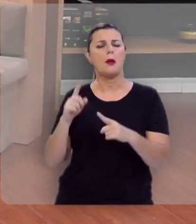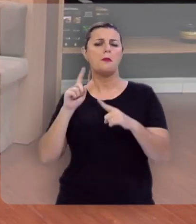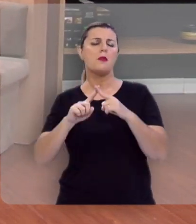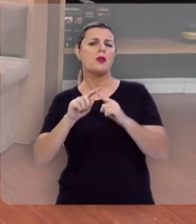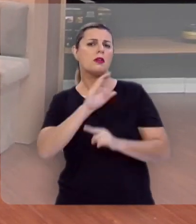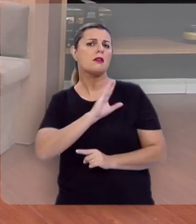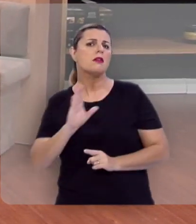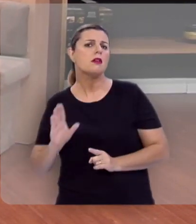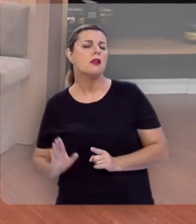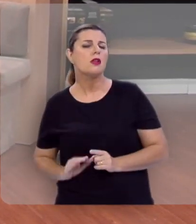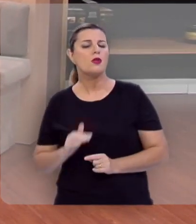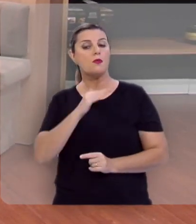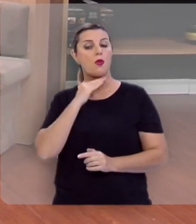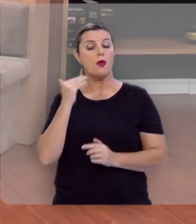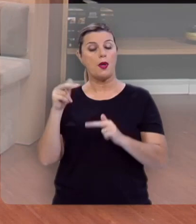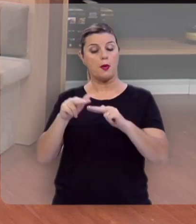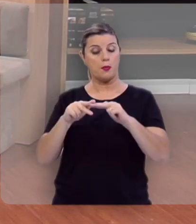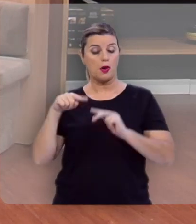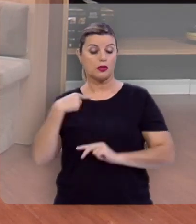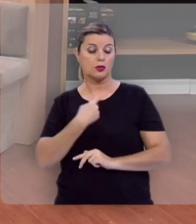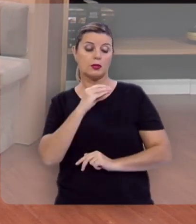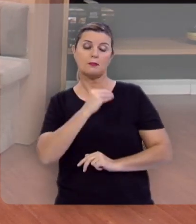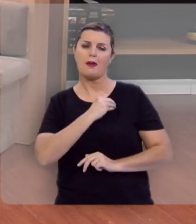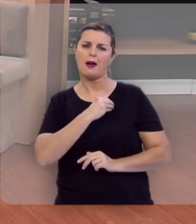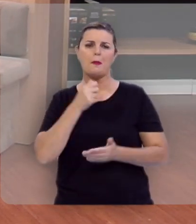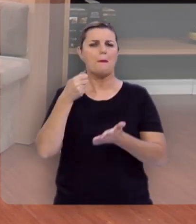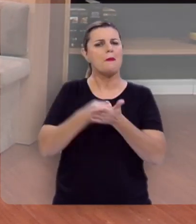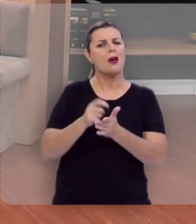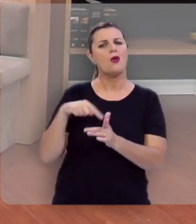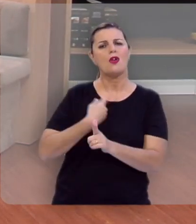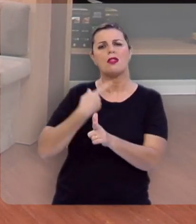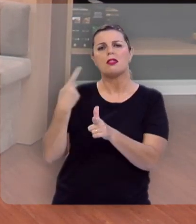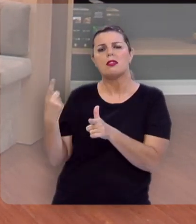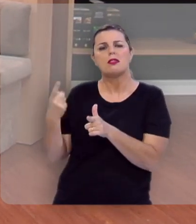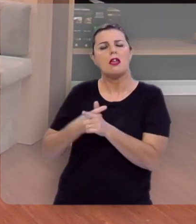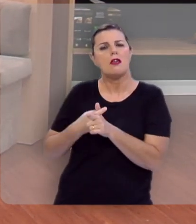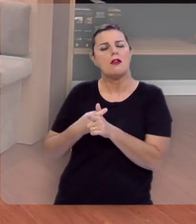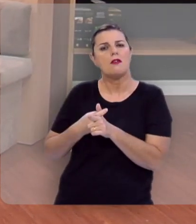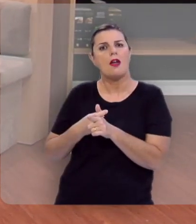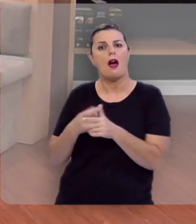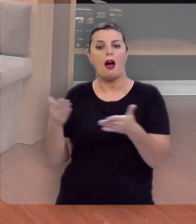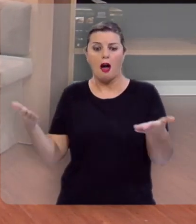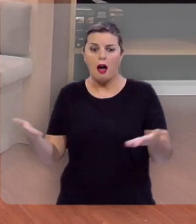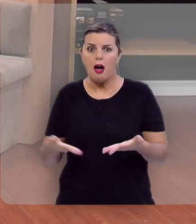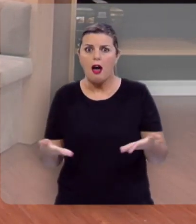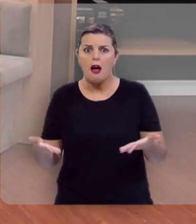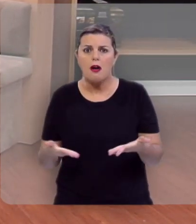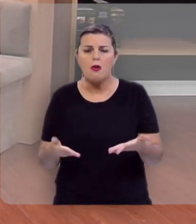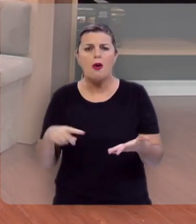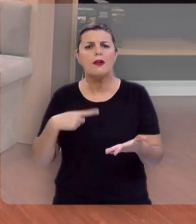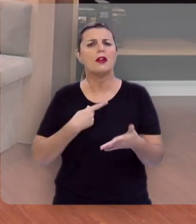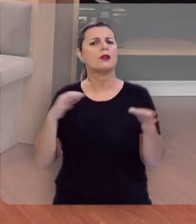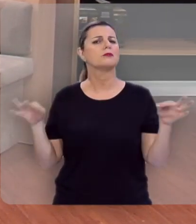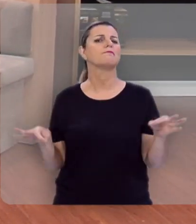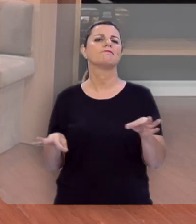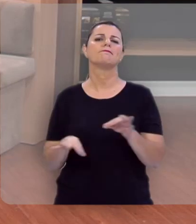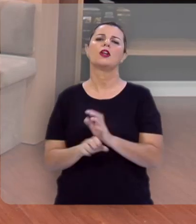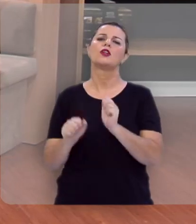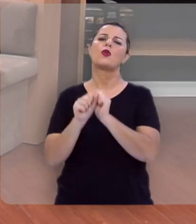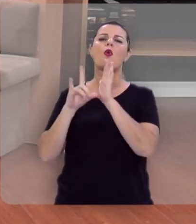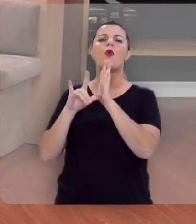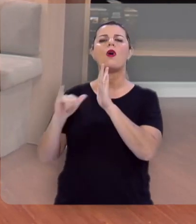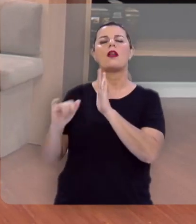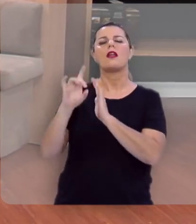Cristo morreu pelos nossos pecados e pagou a nossa dívida, agora então nós estamos quites com a lei